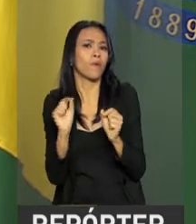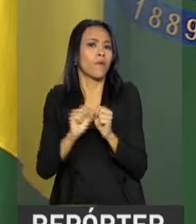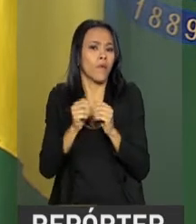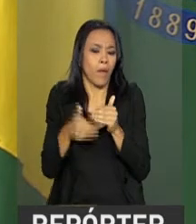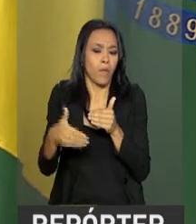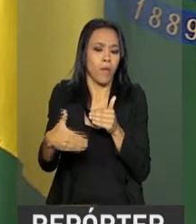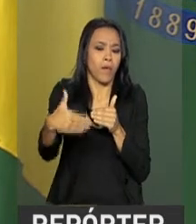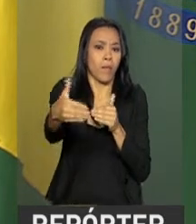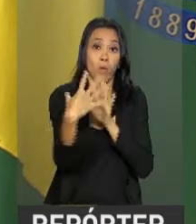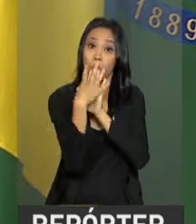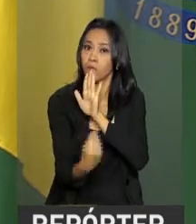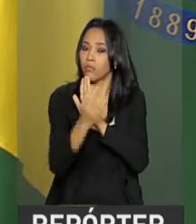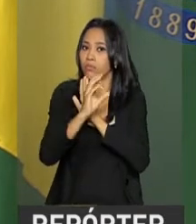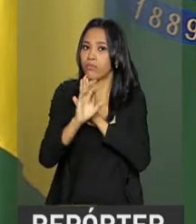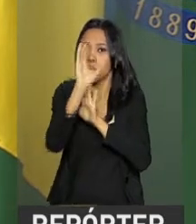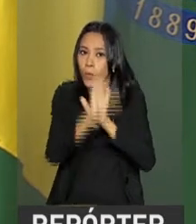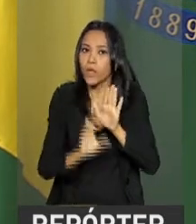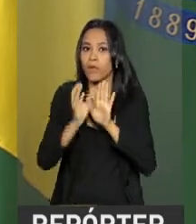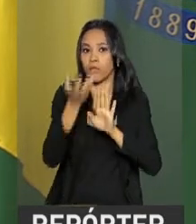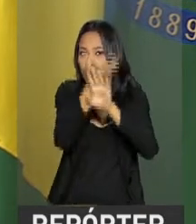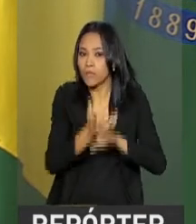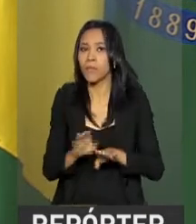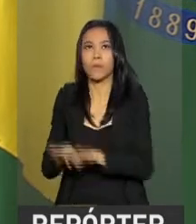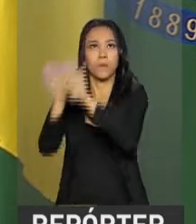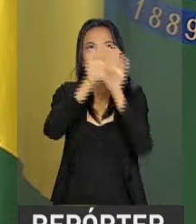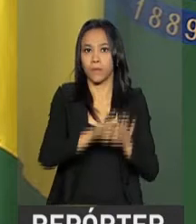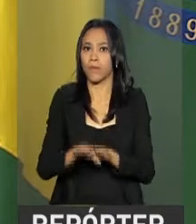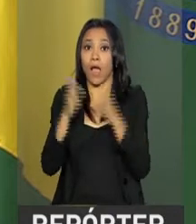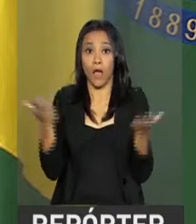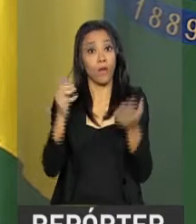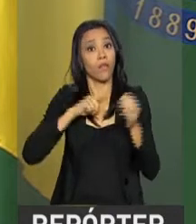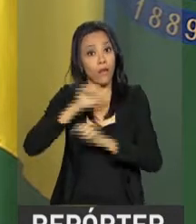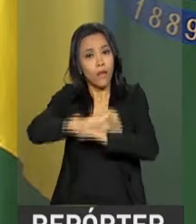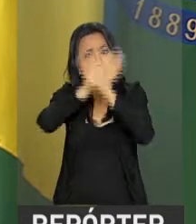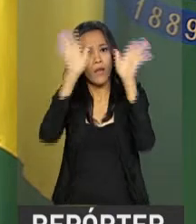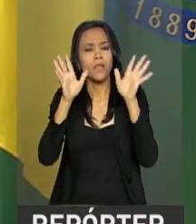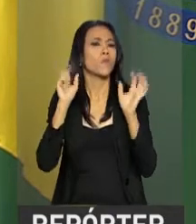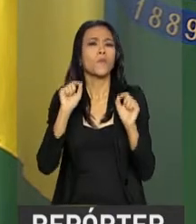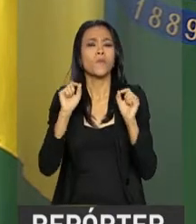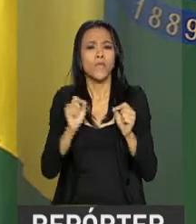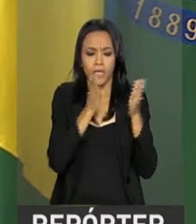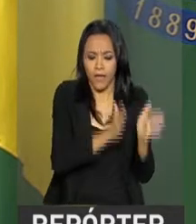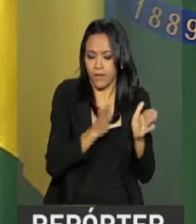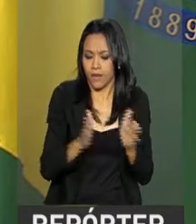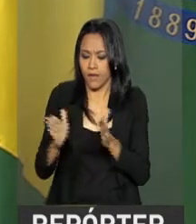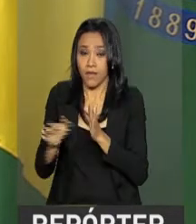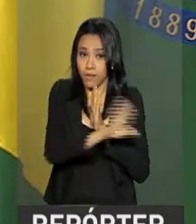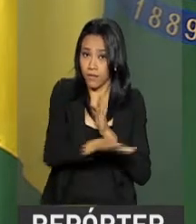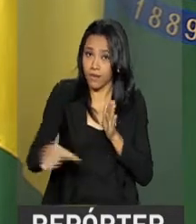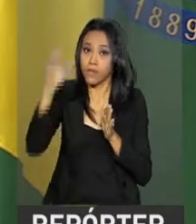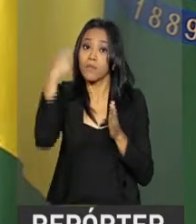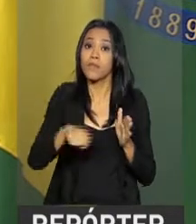por isso mesmo agora nós temos clareza quanto às competências que nossas crianças